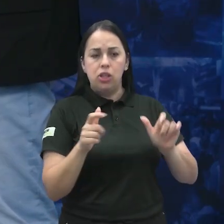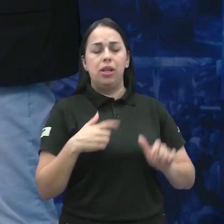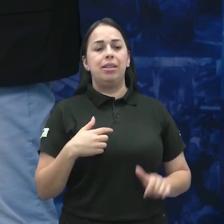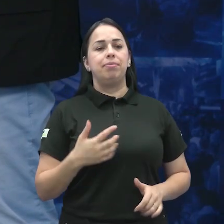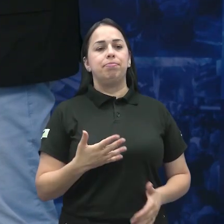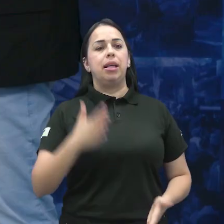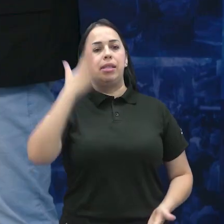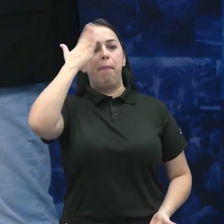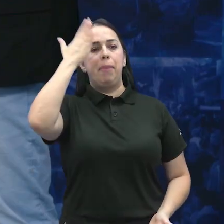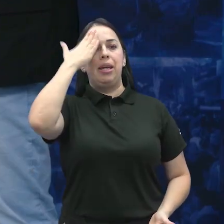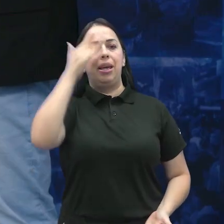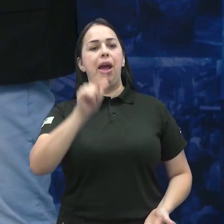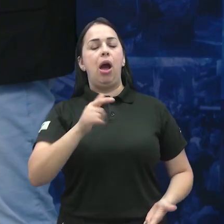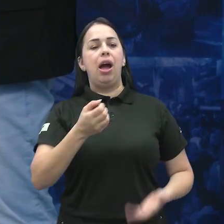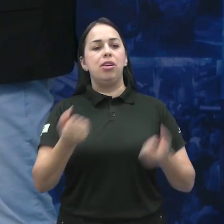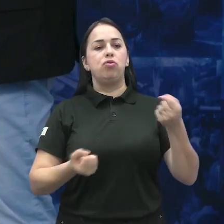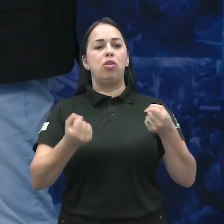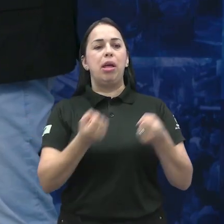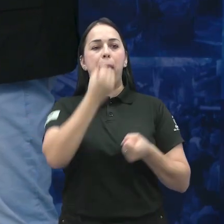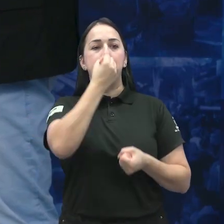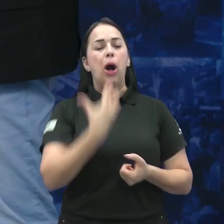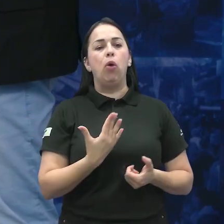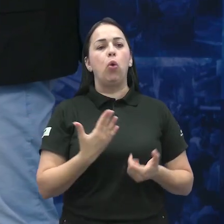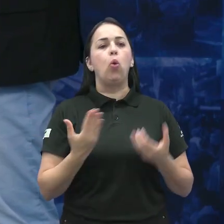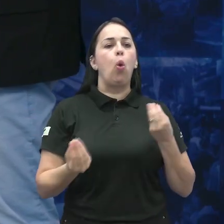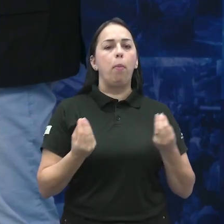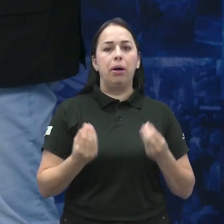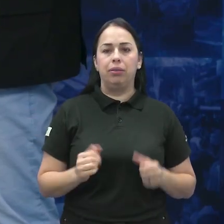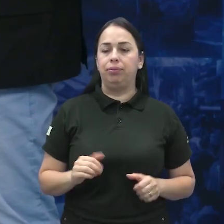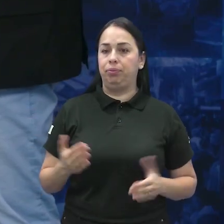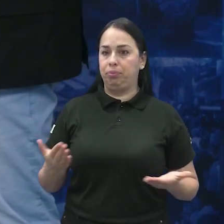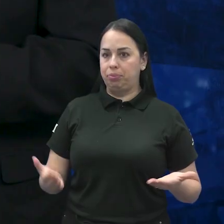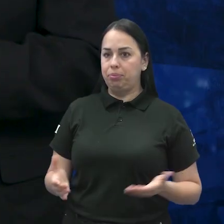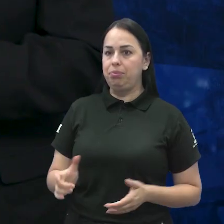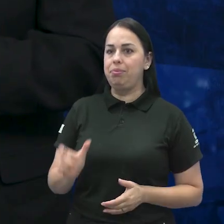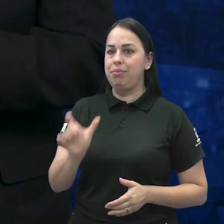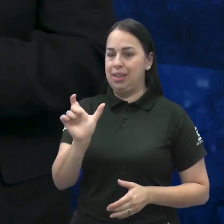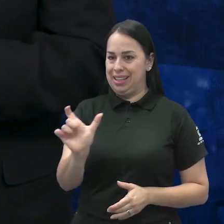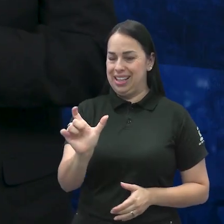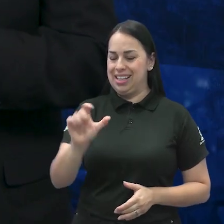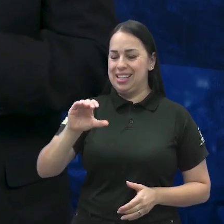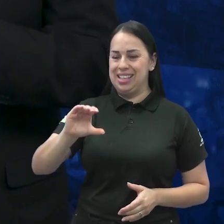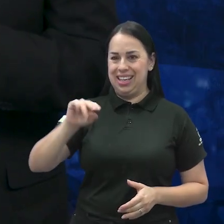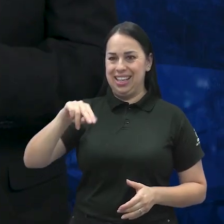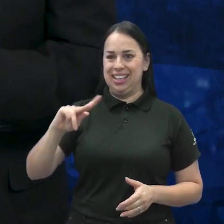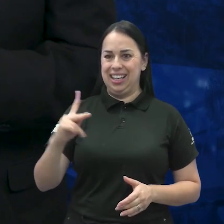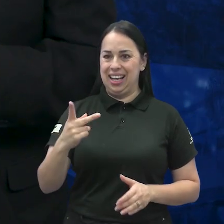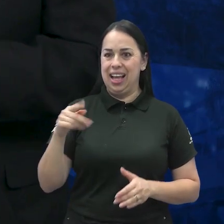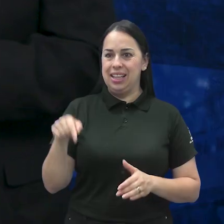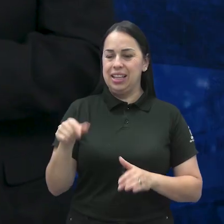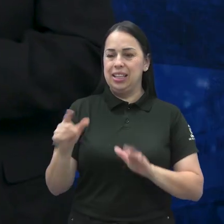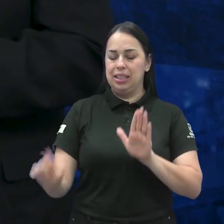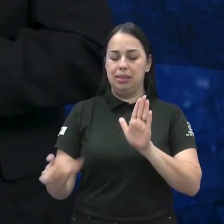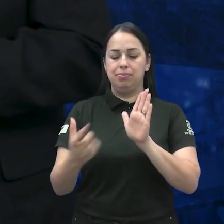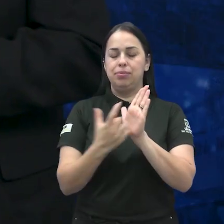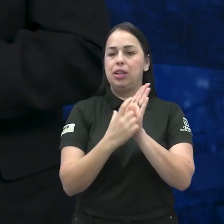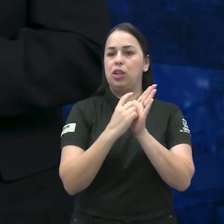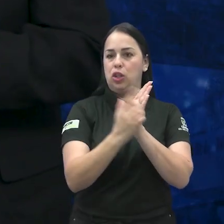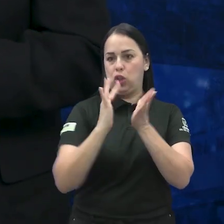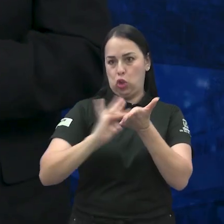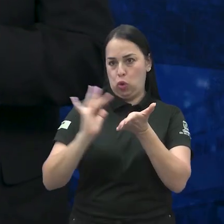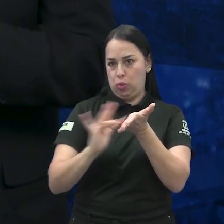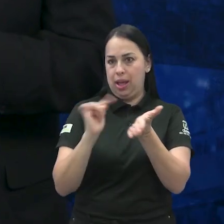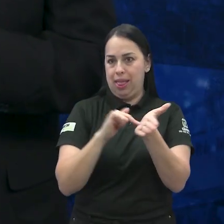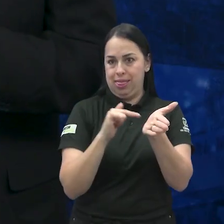ser considerado um bom condutor? Olha, o primeiro critério é o registro como bom condutor na Carteira Nacional de Habilitação, no formato